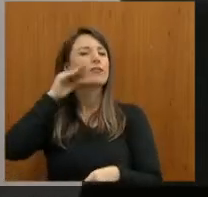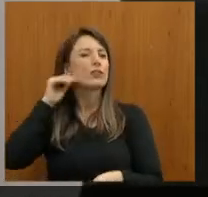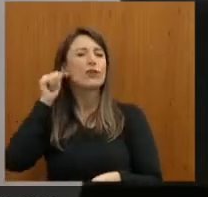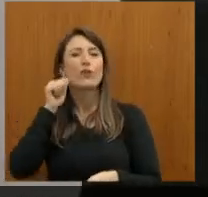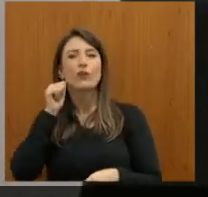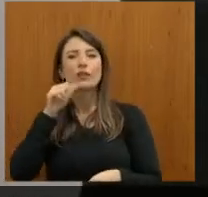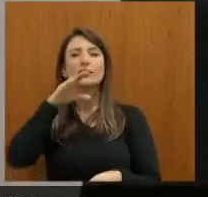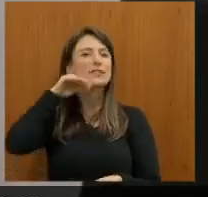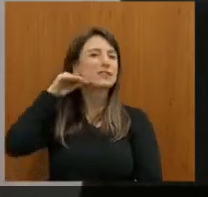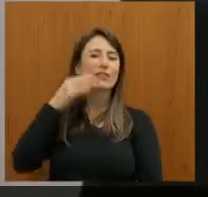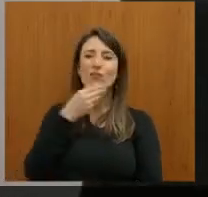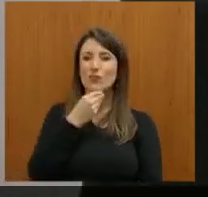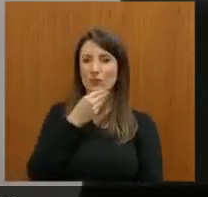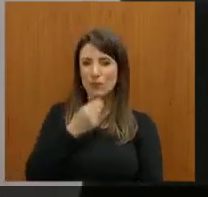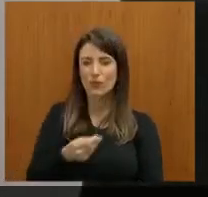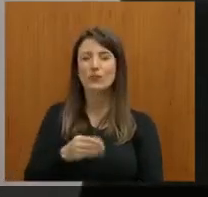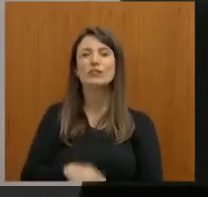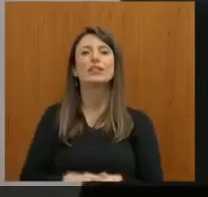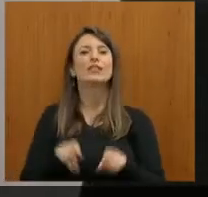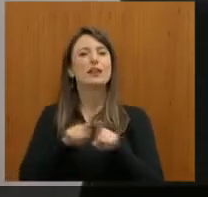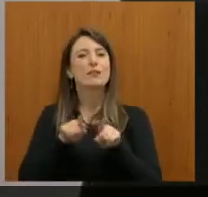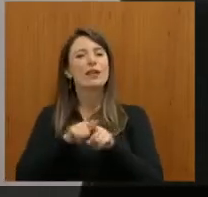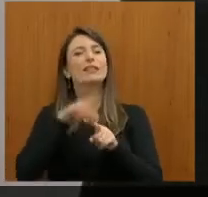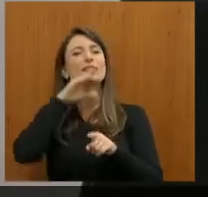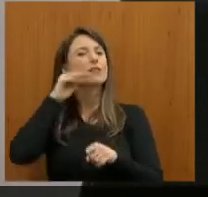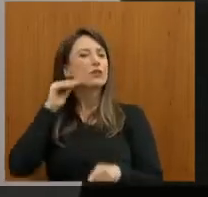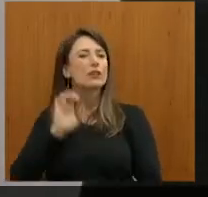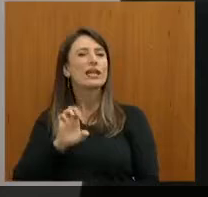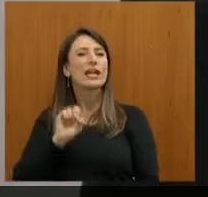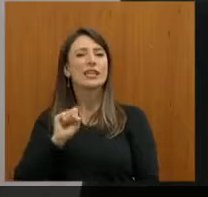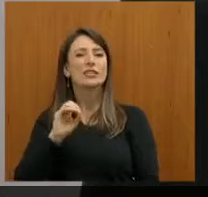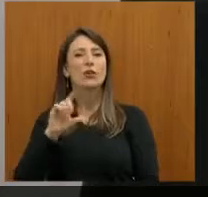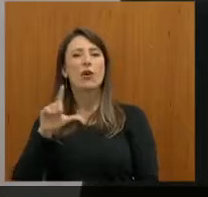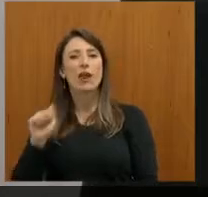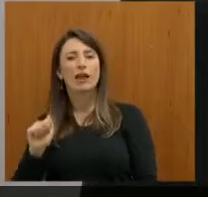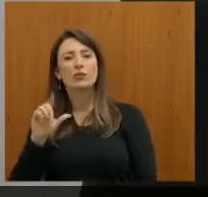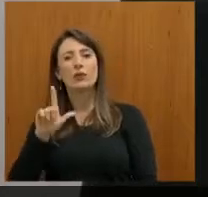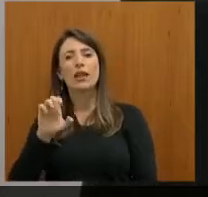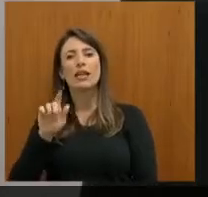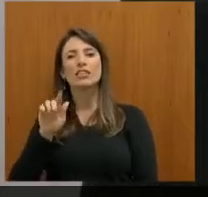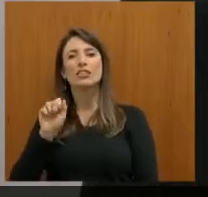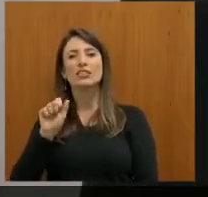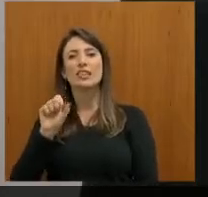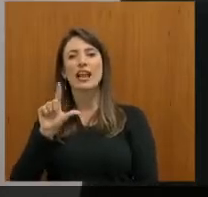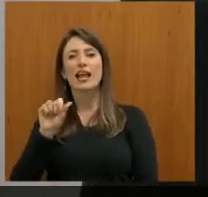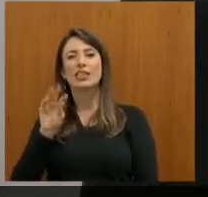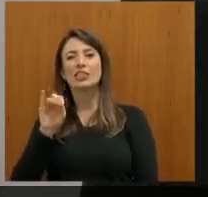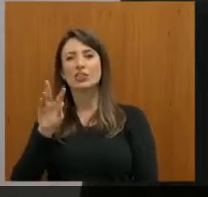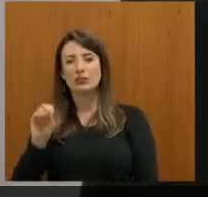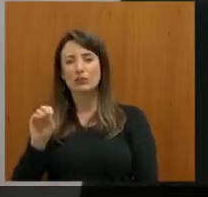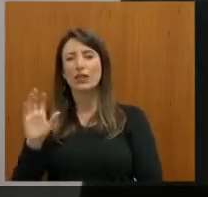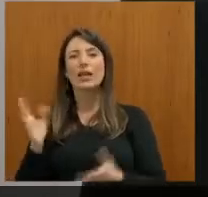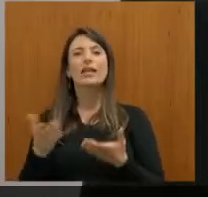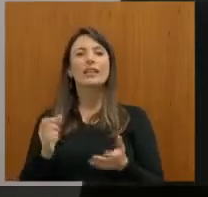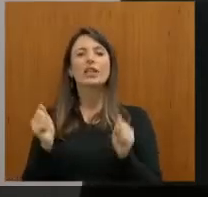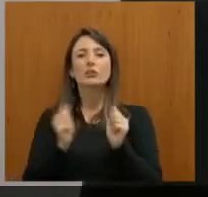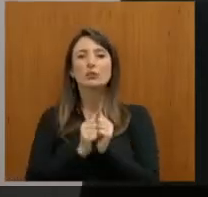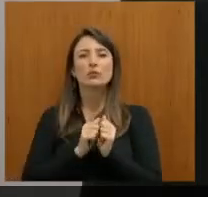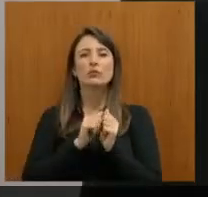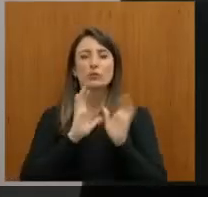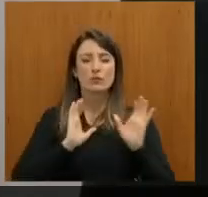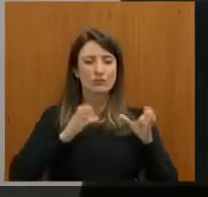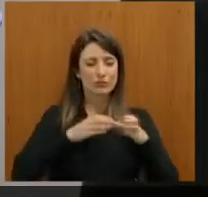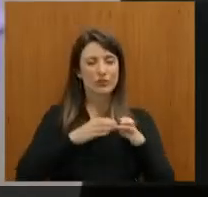da Assembleia servidores da escola do legislativo e junto com o nosso gabinete participaram de diversas reuniões